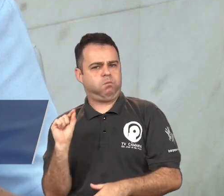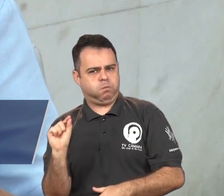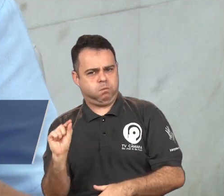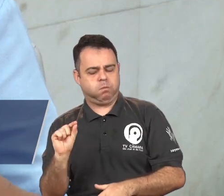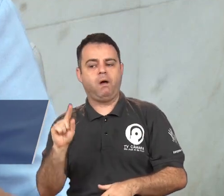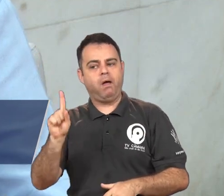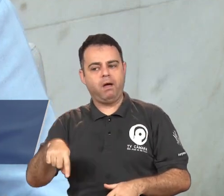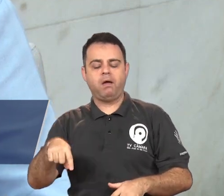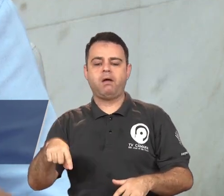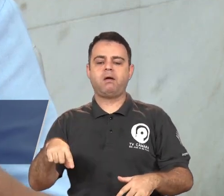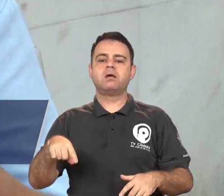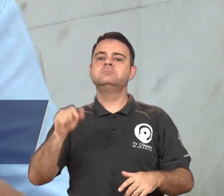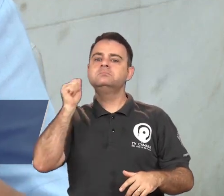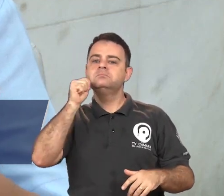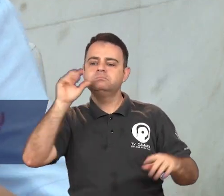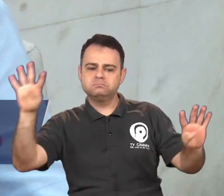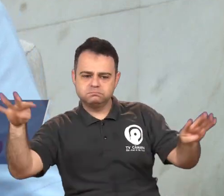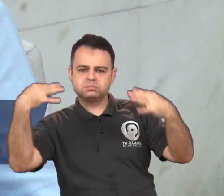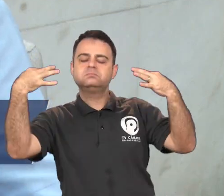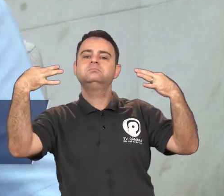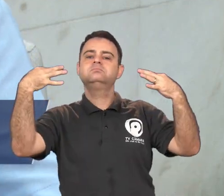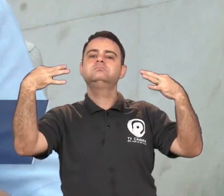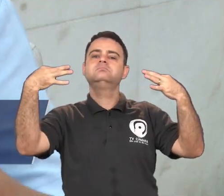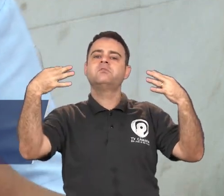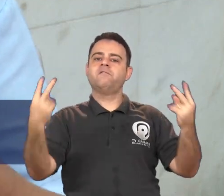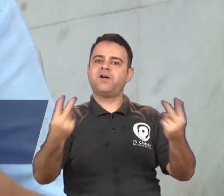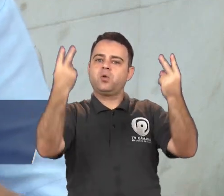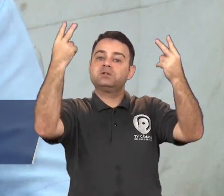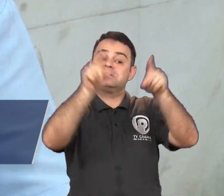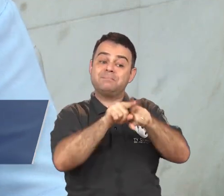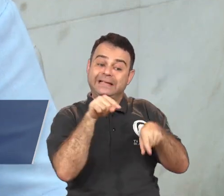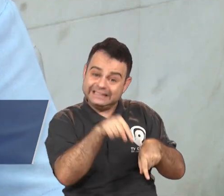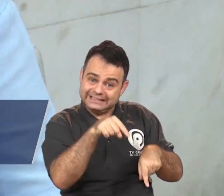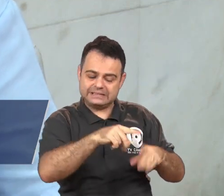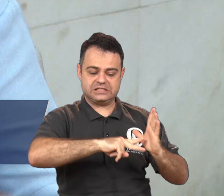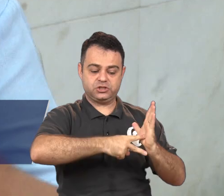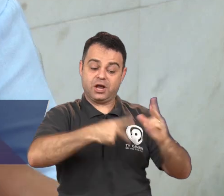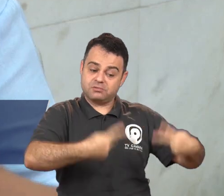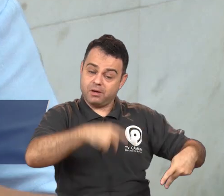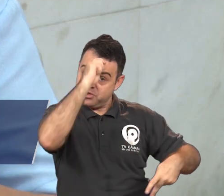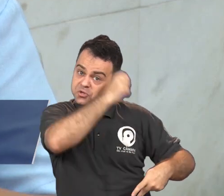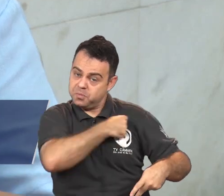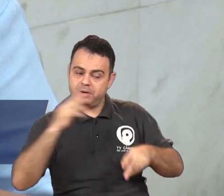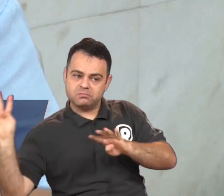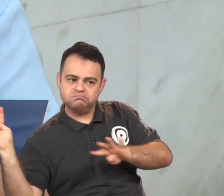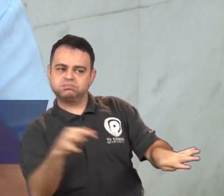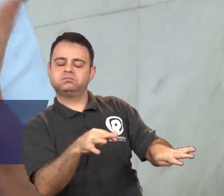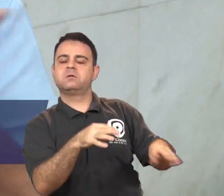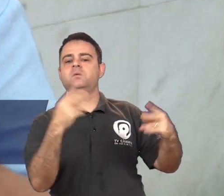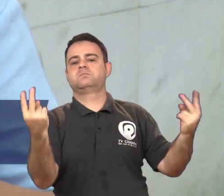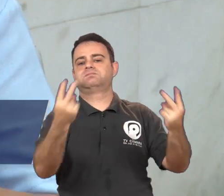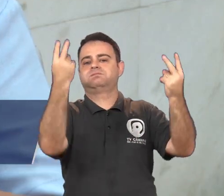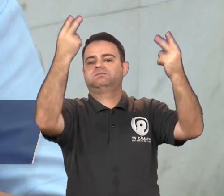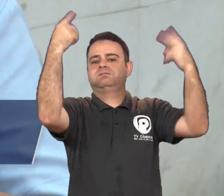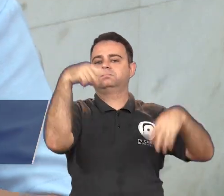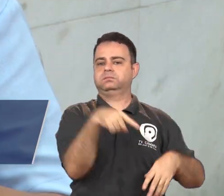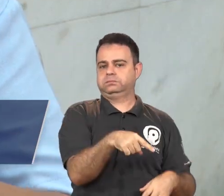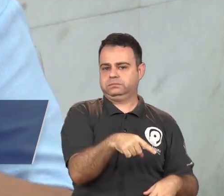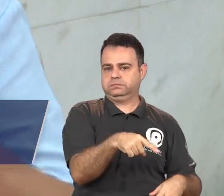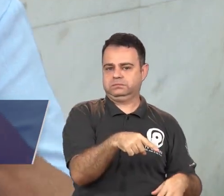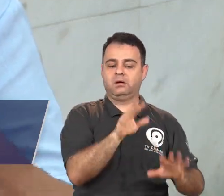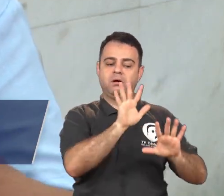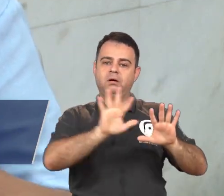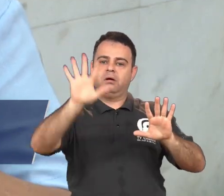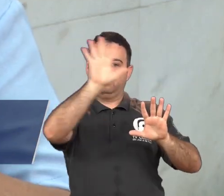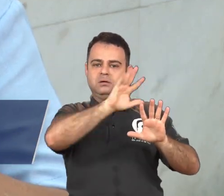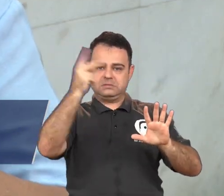de valorização também do sindicato. O Sindicato de São José do Rio Preto é um dos 4 maiores sindicatos